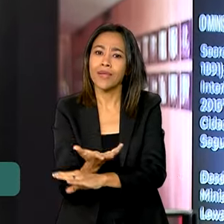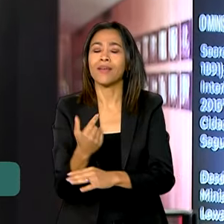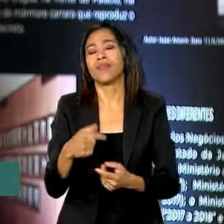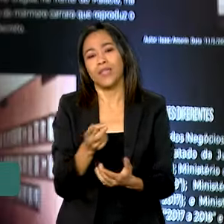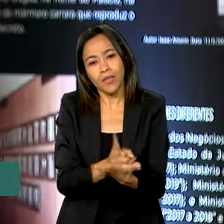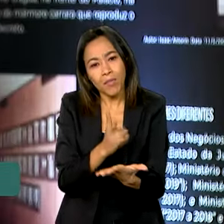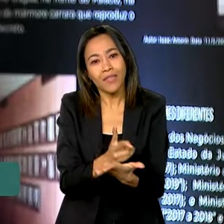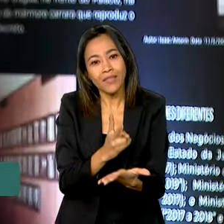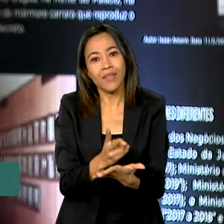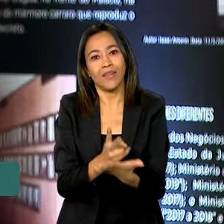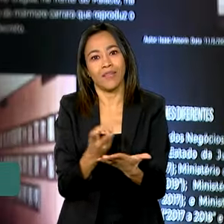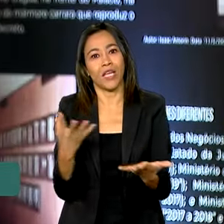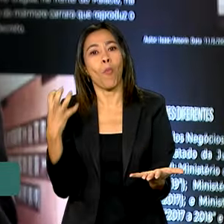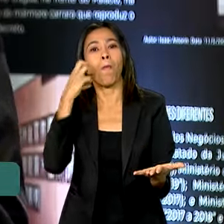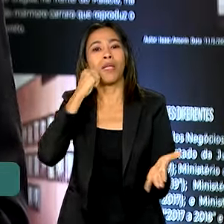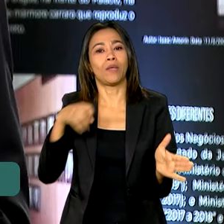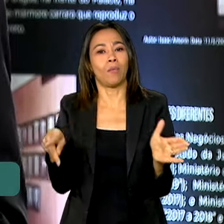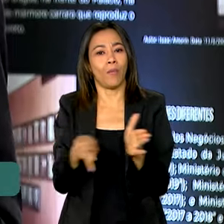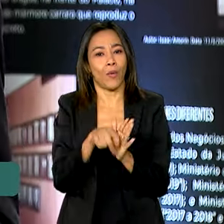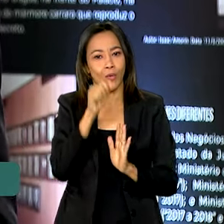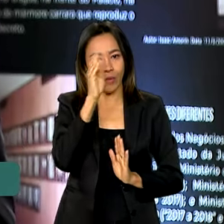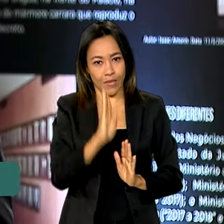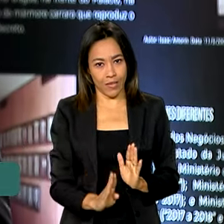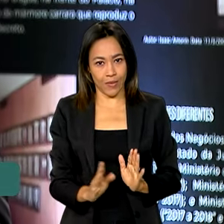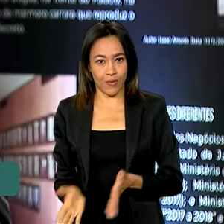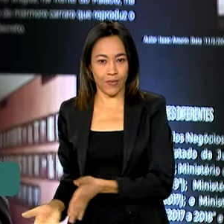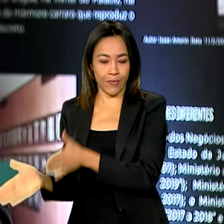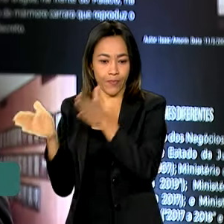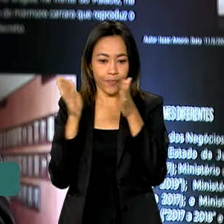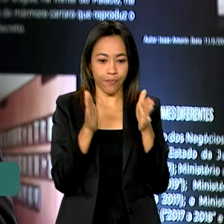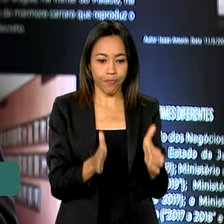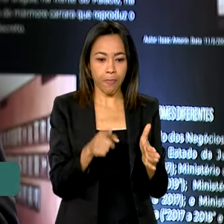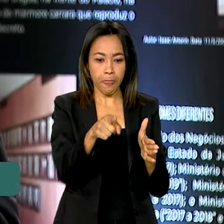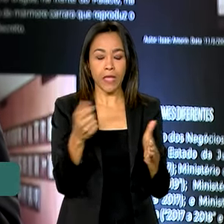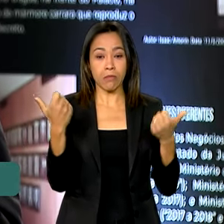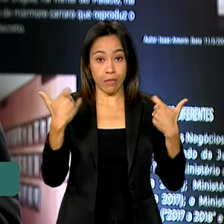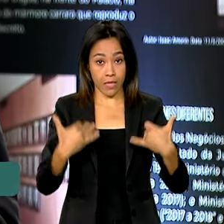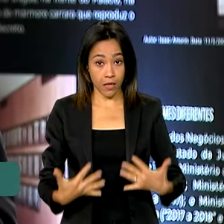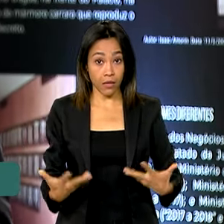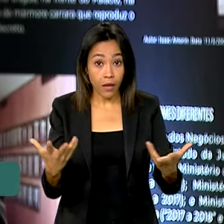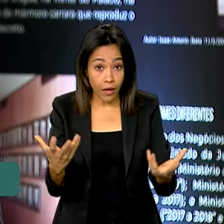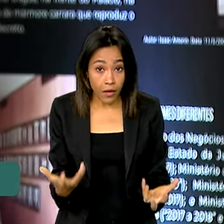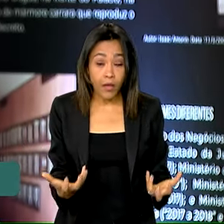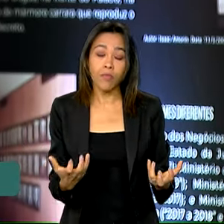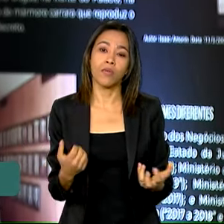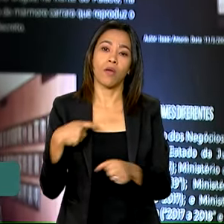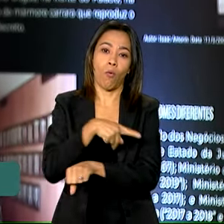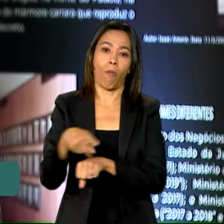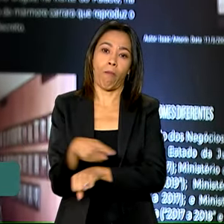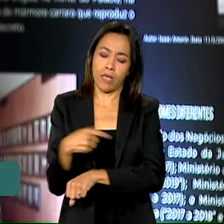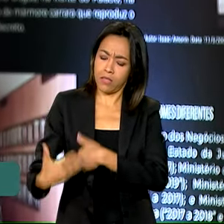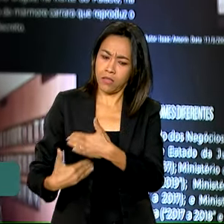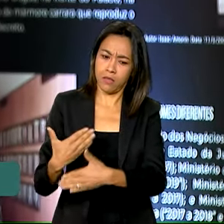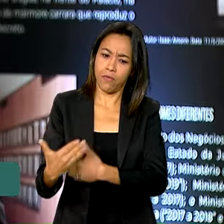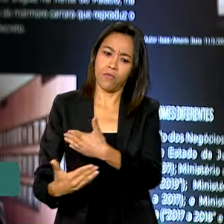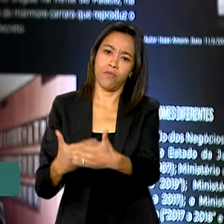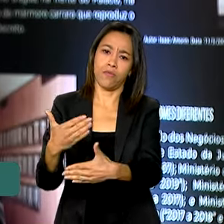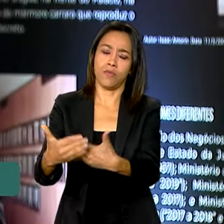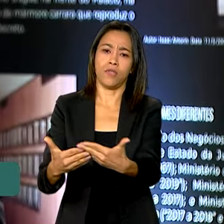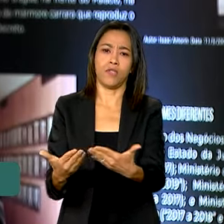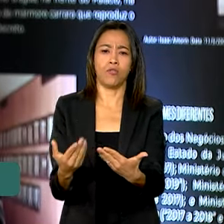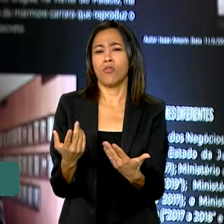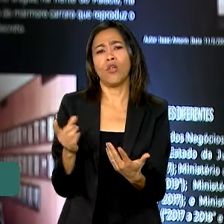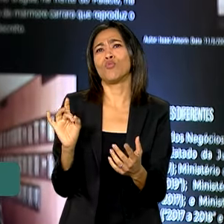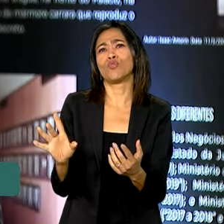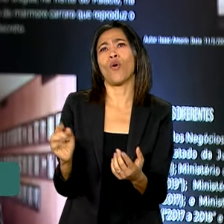do Brasil. Nós queremos demonstrar que queremos um país desenvolvido, não só do ponto